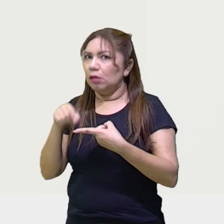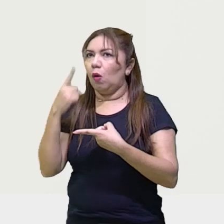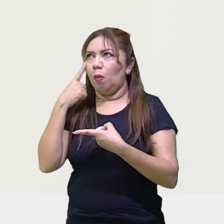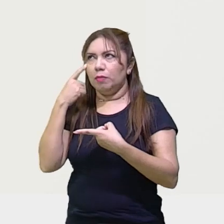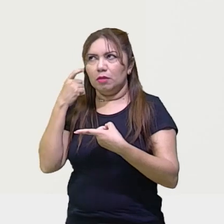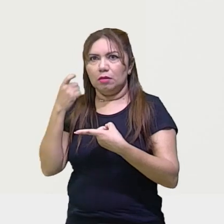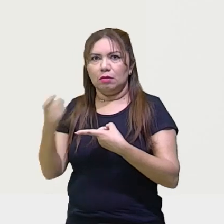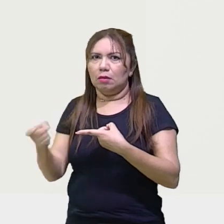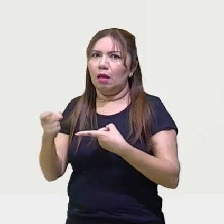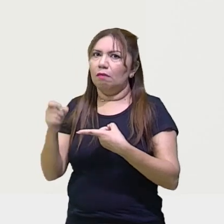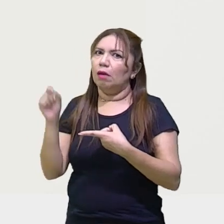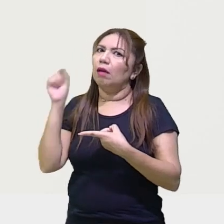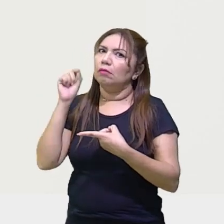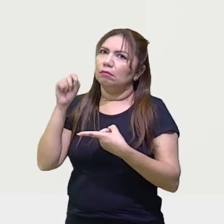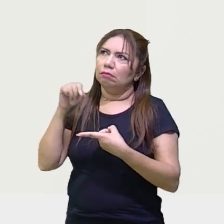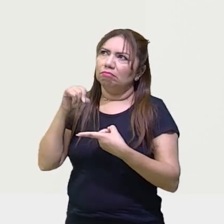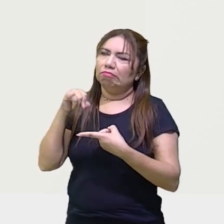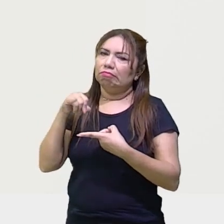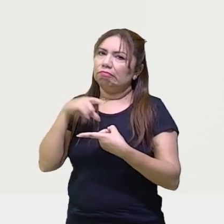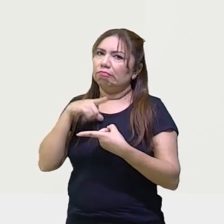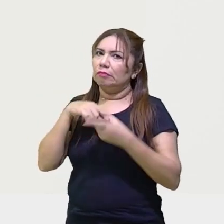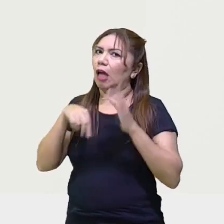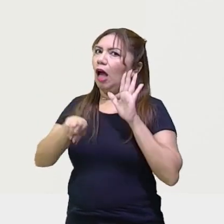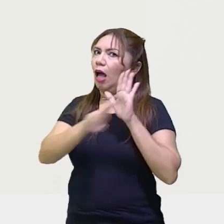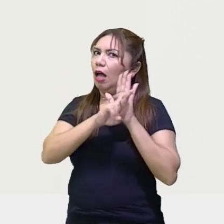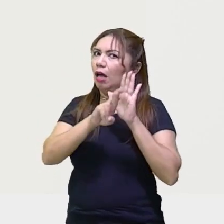que observar as terminações das palavras.